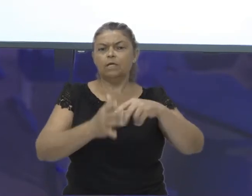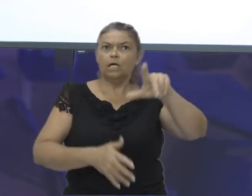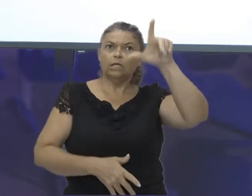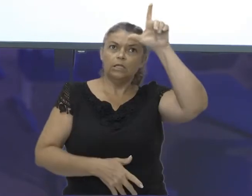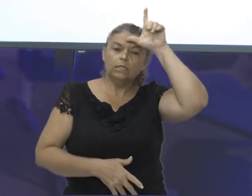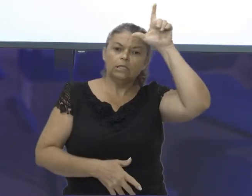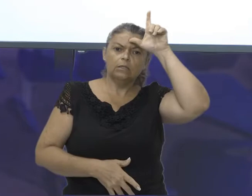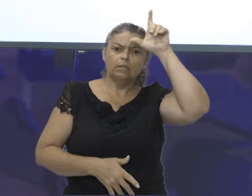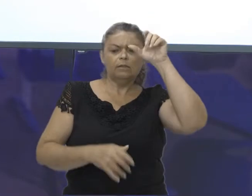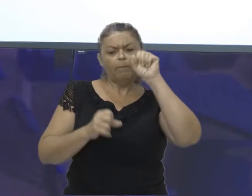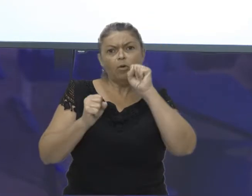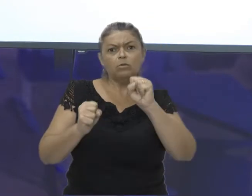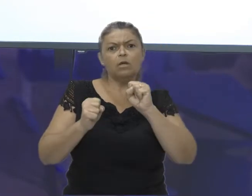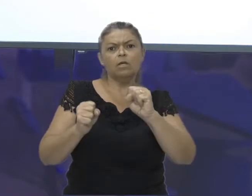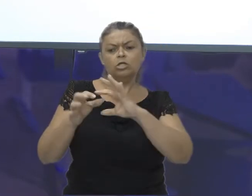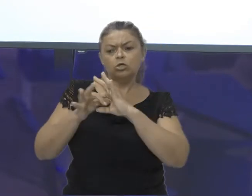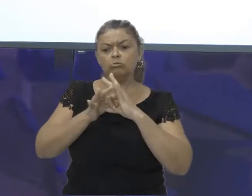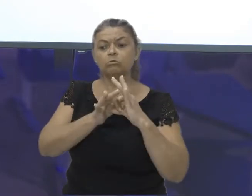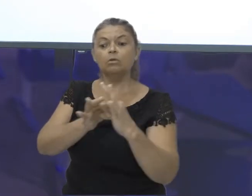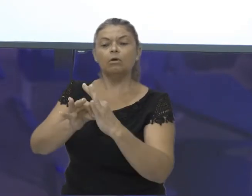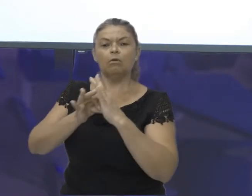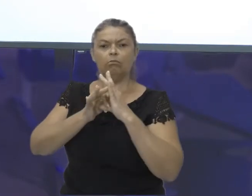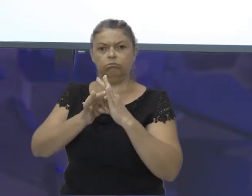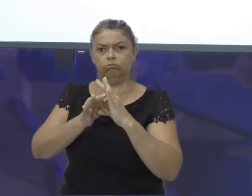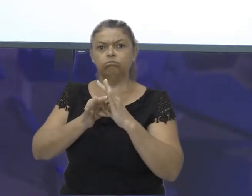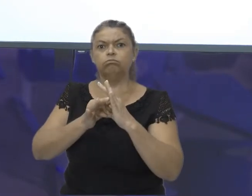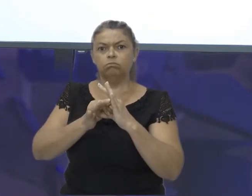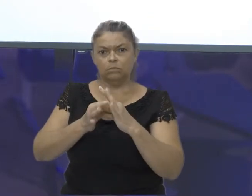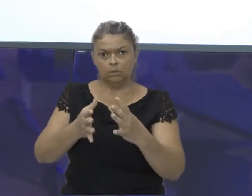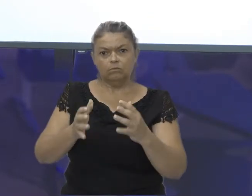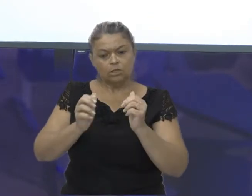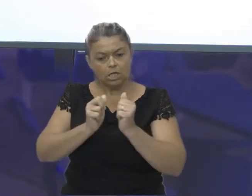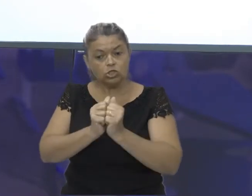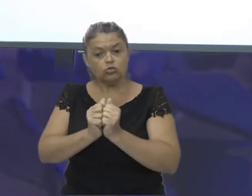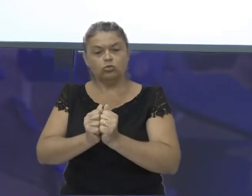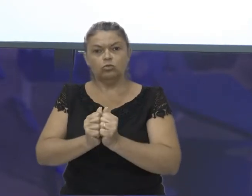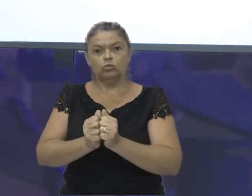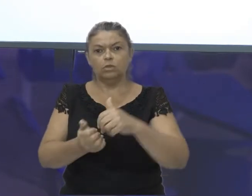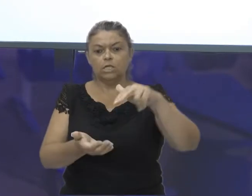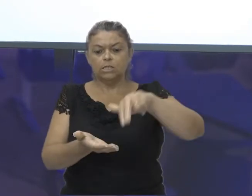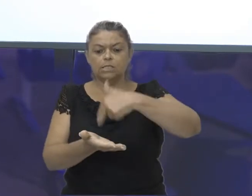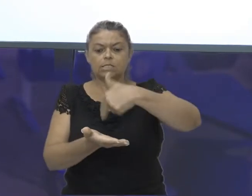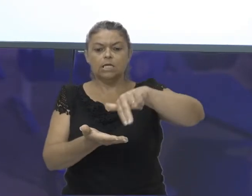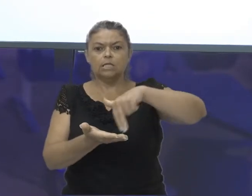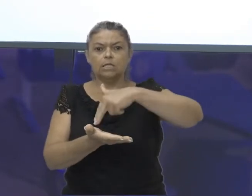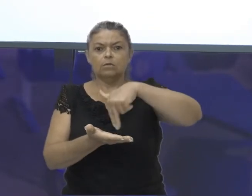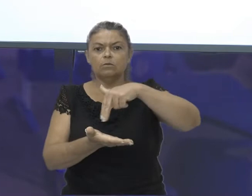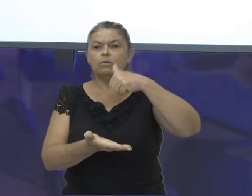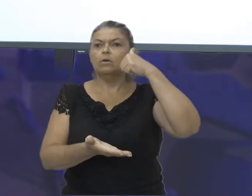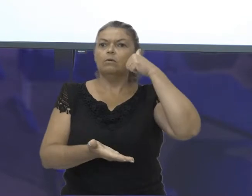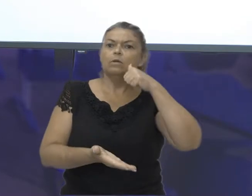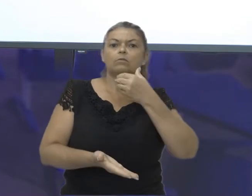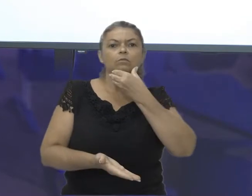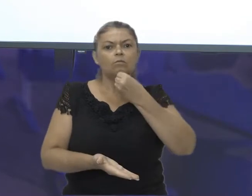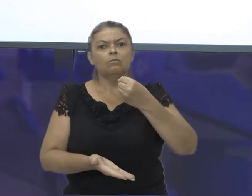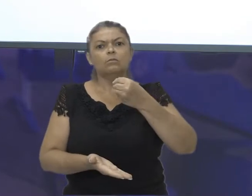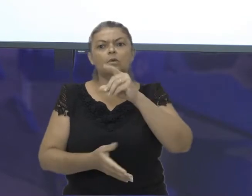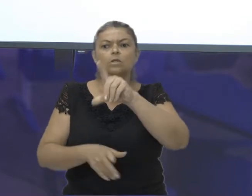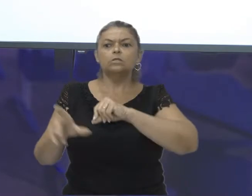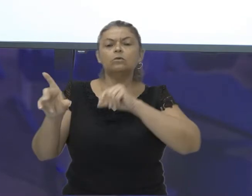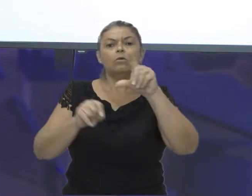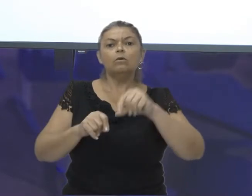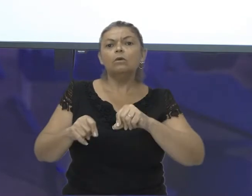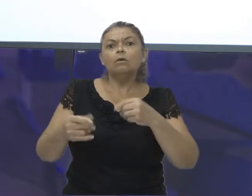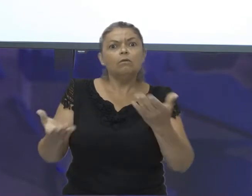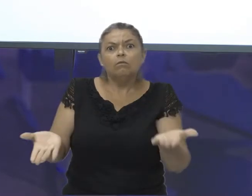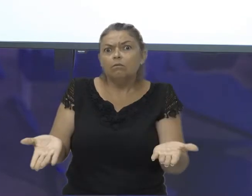vídeo tem uma possibilidade de resposta que foi colocada aqui. Dançarinos e dançarinas escolheram aquele